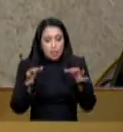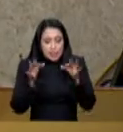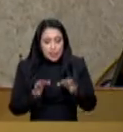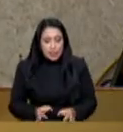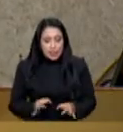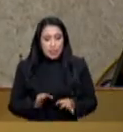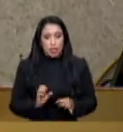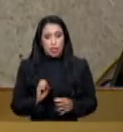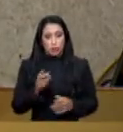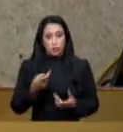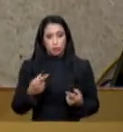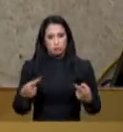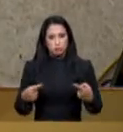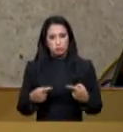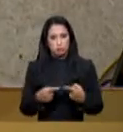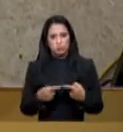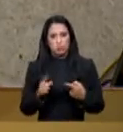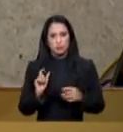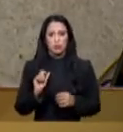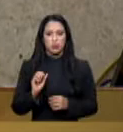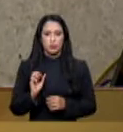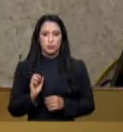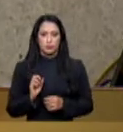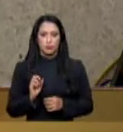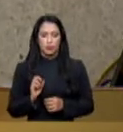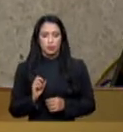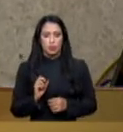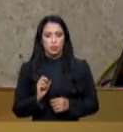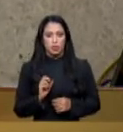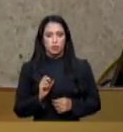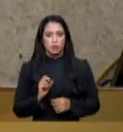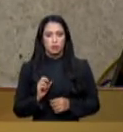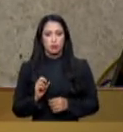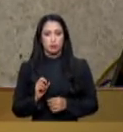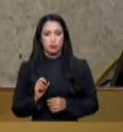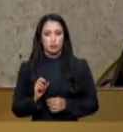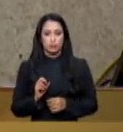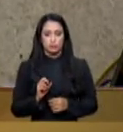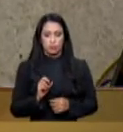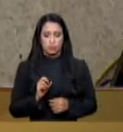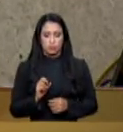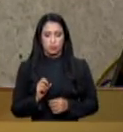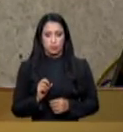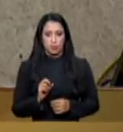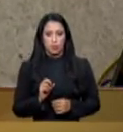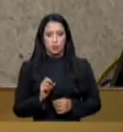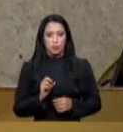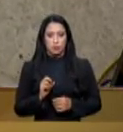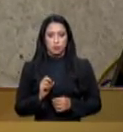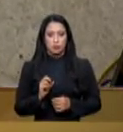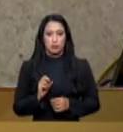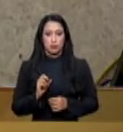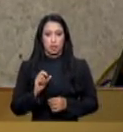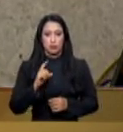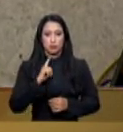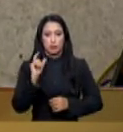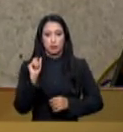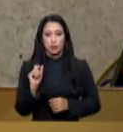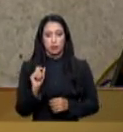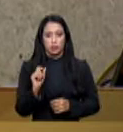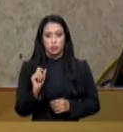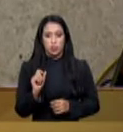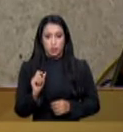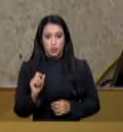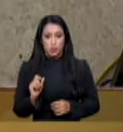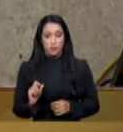imprecisa, conveniente ou inconveniente. O que se pode deduzir razoavelmente é o incentivo das metas